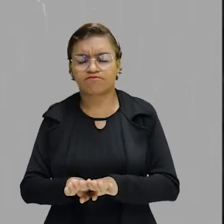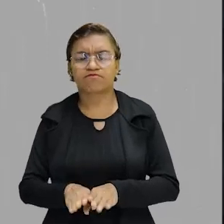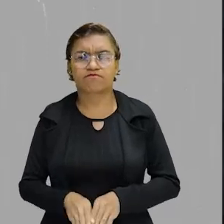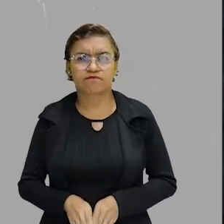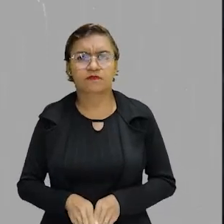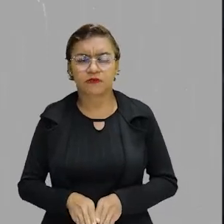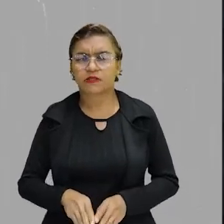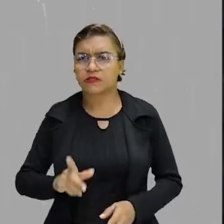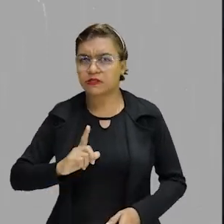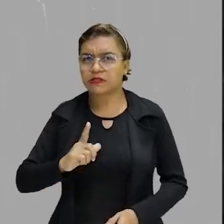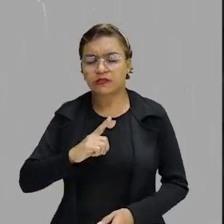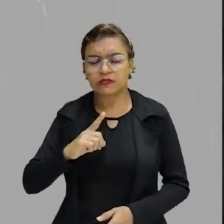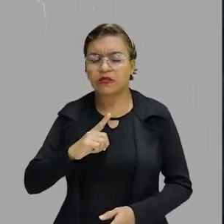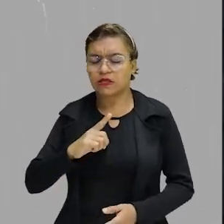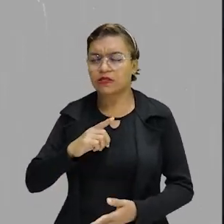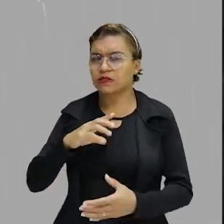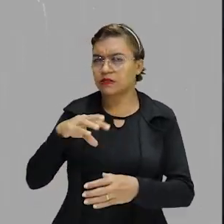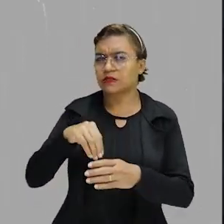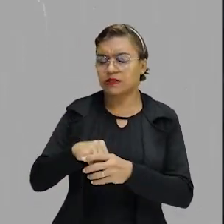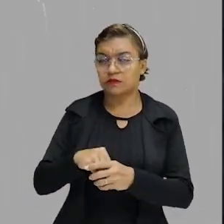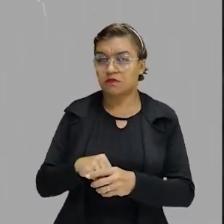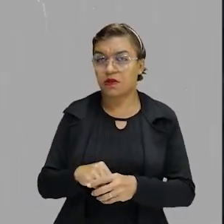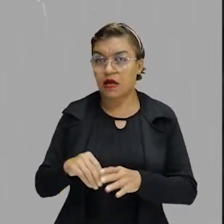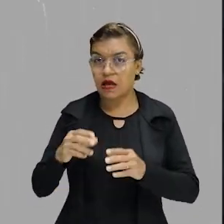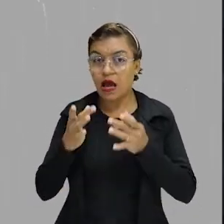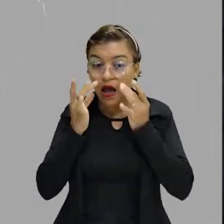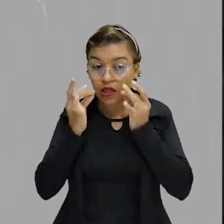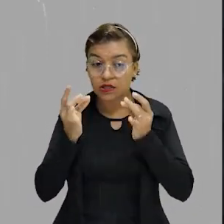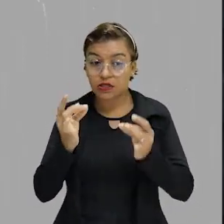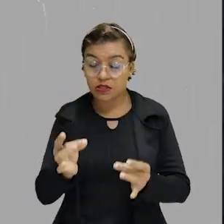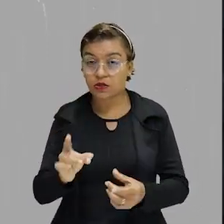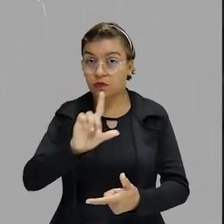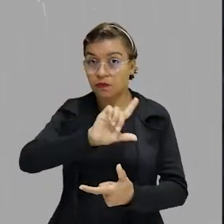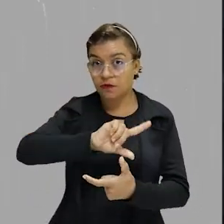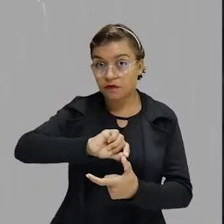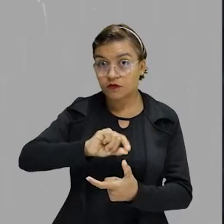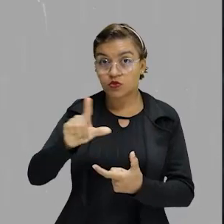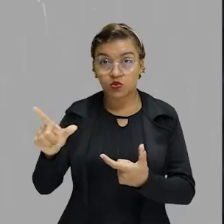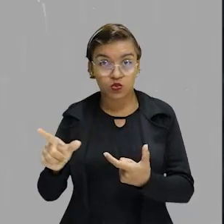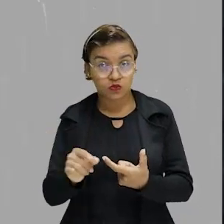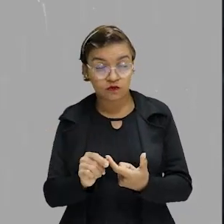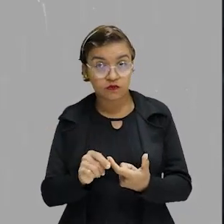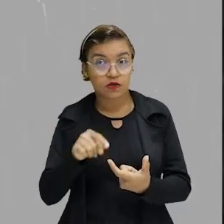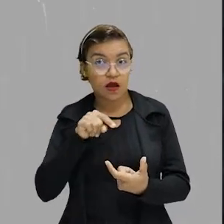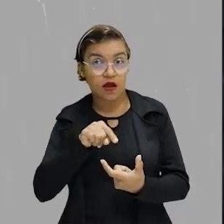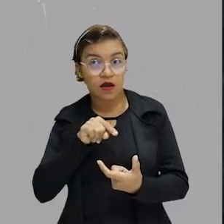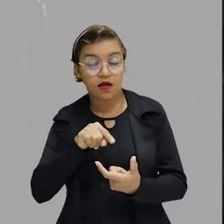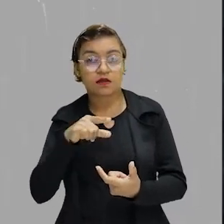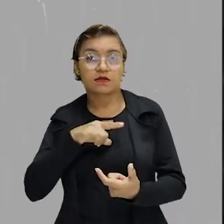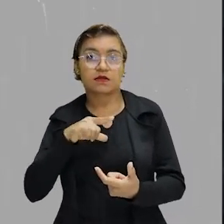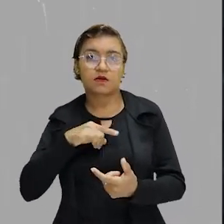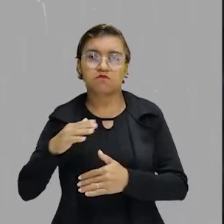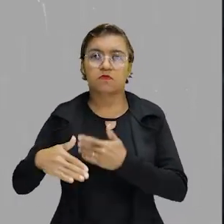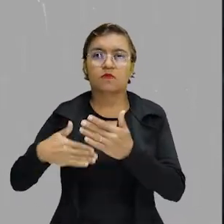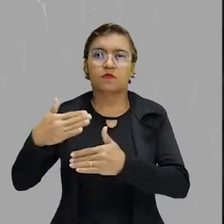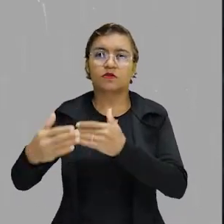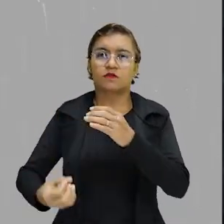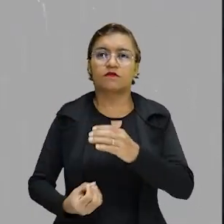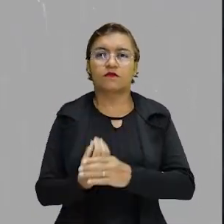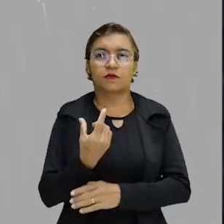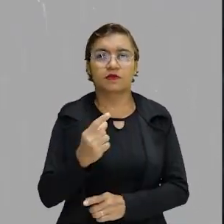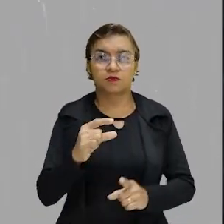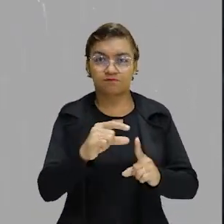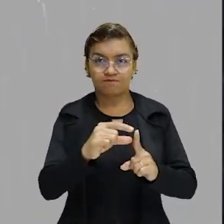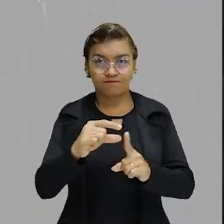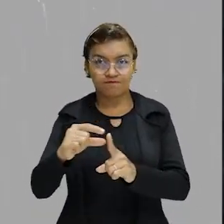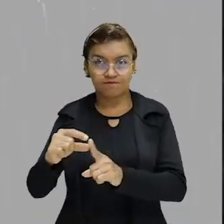muito cobrado mesmo. Então, bastante atenção para os prefixos e para os sufixos, porque a partir deles nós vamos ter o processo de formação das